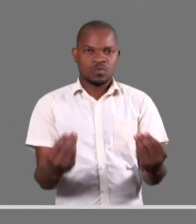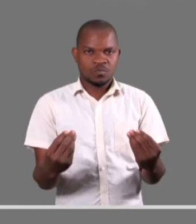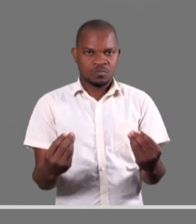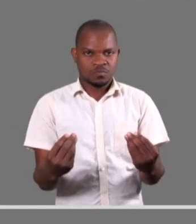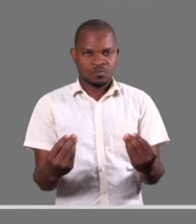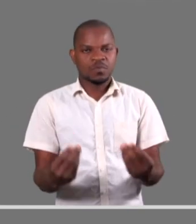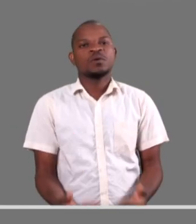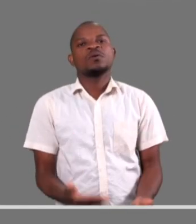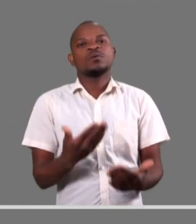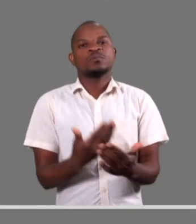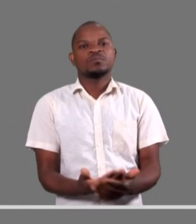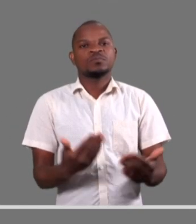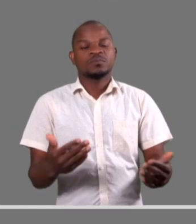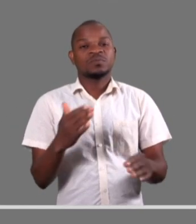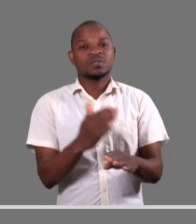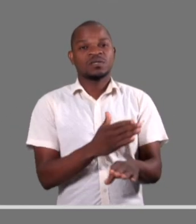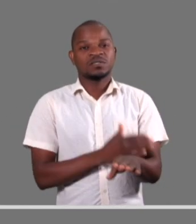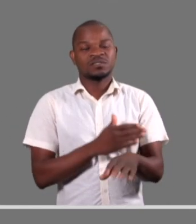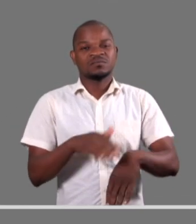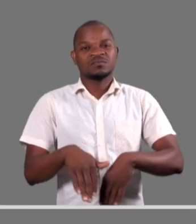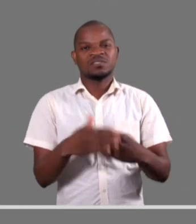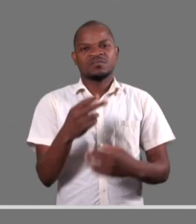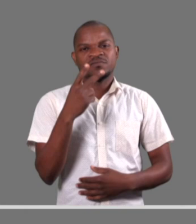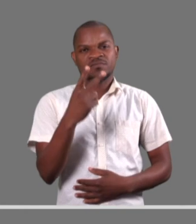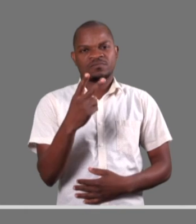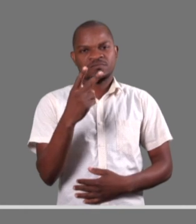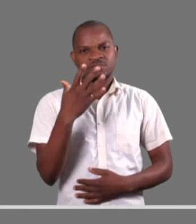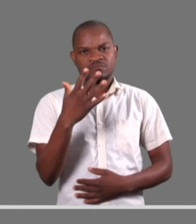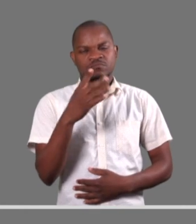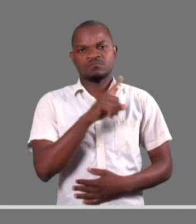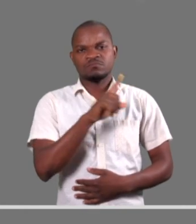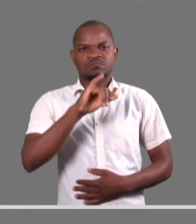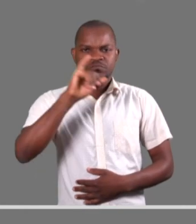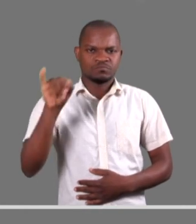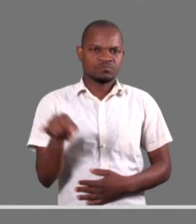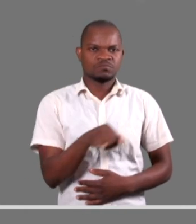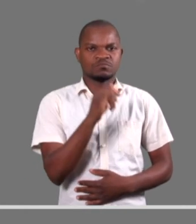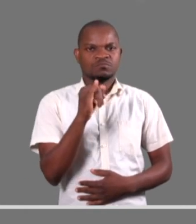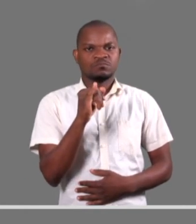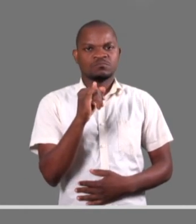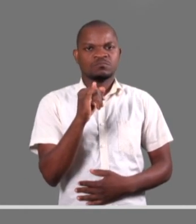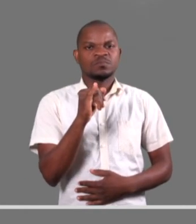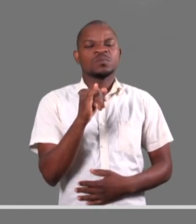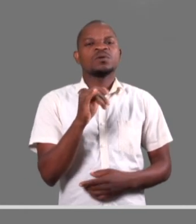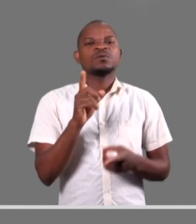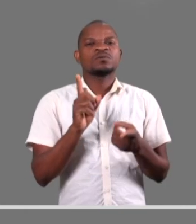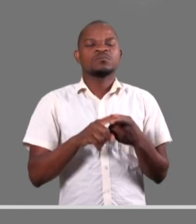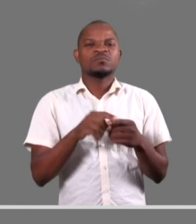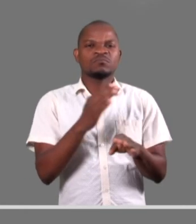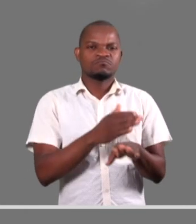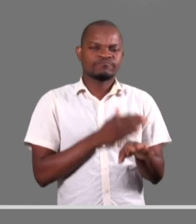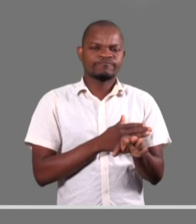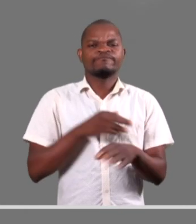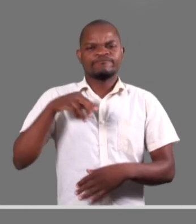A gente estava com a estrada do vulcão, era dia 25 de janeiro, depois... Eu estava a